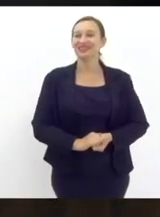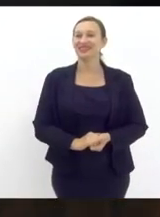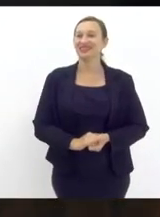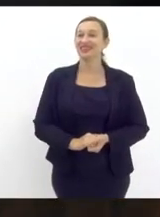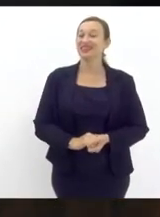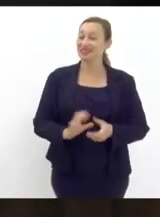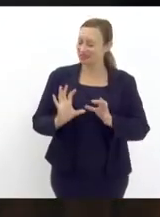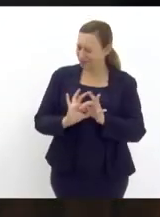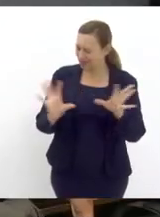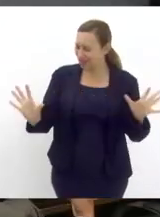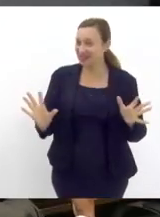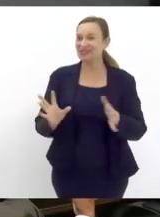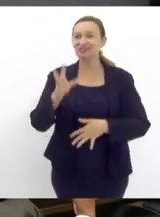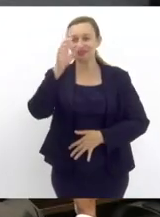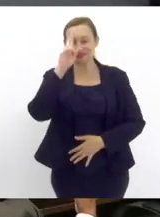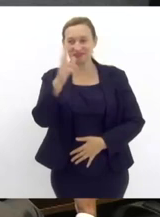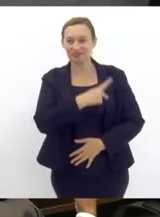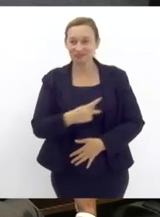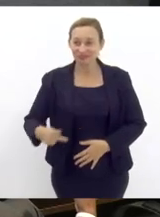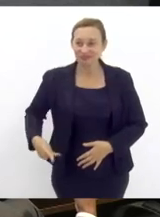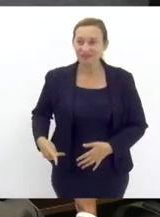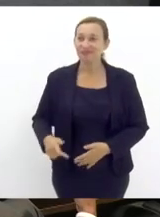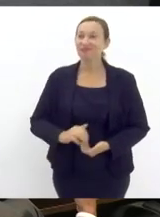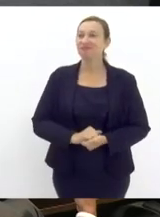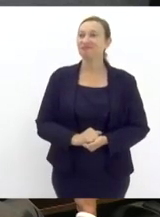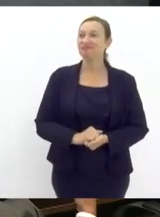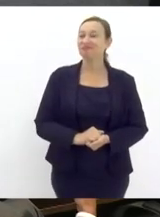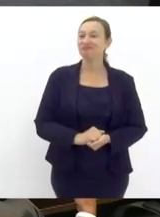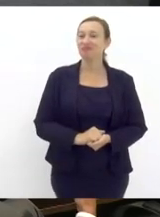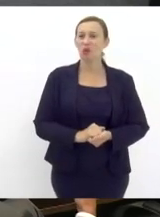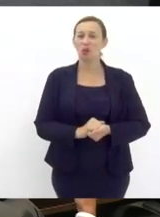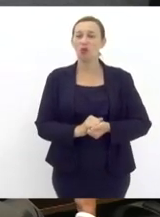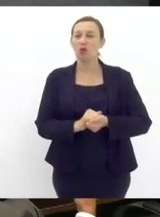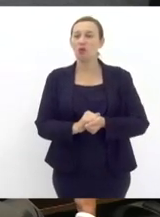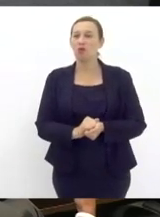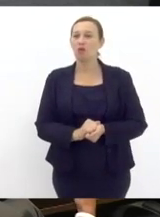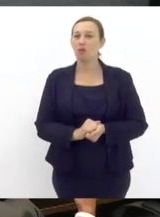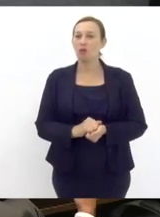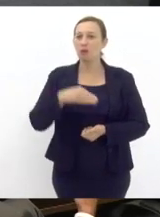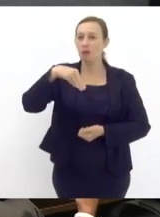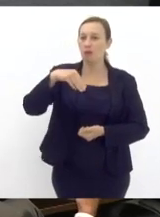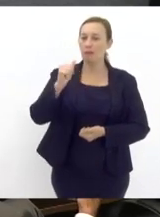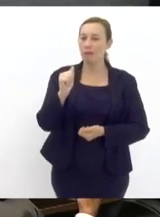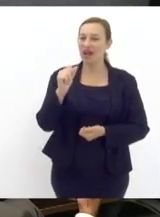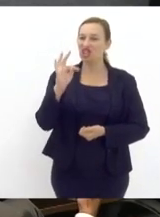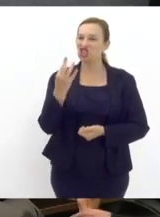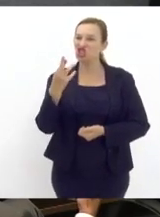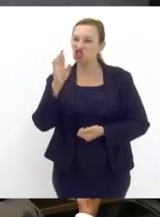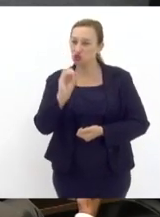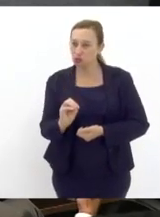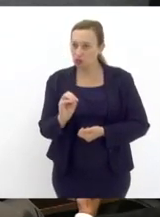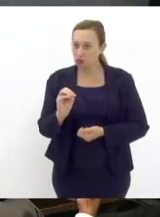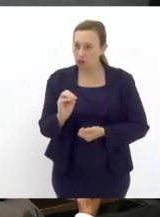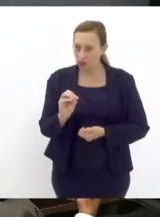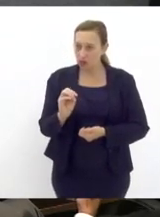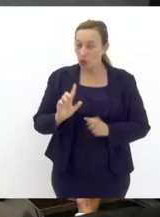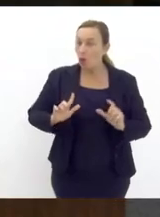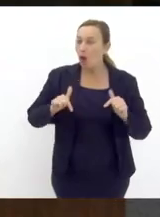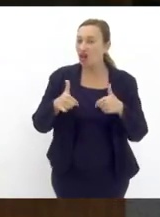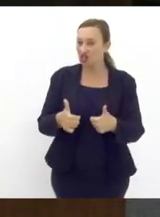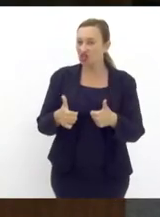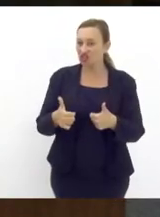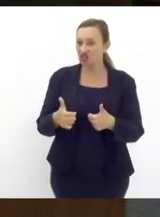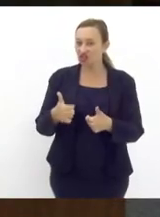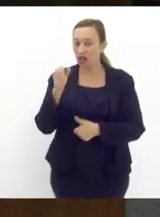autorizado Presidente o machismo as atitudes machistas